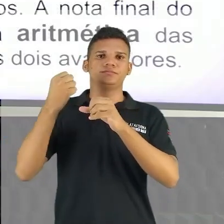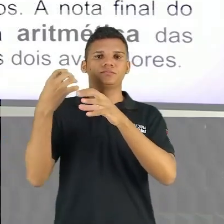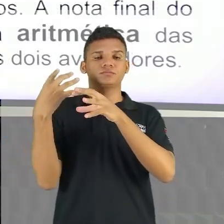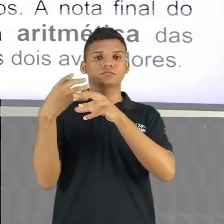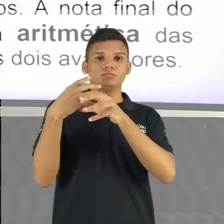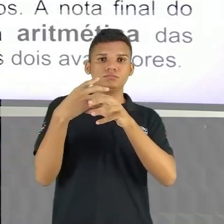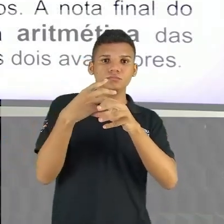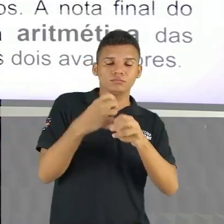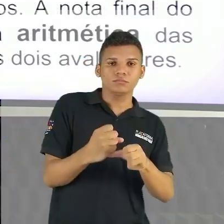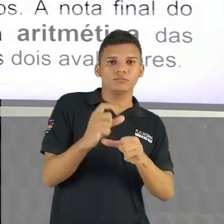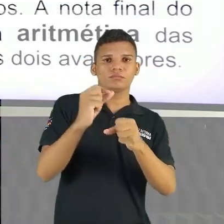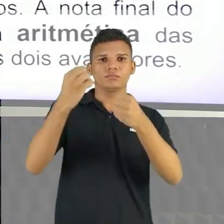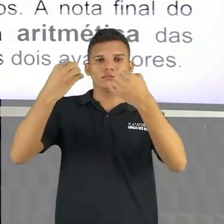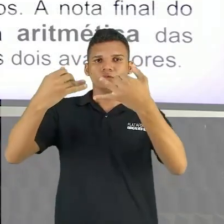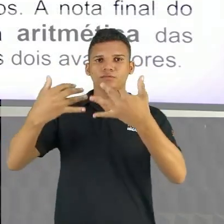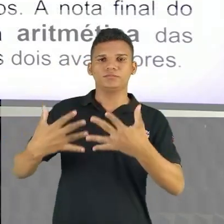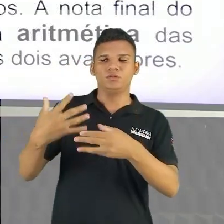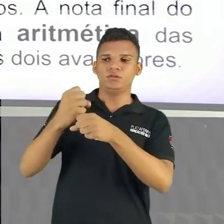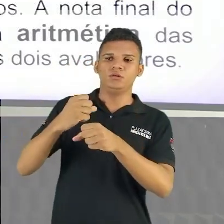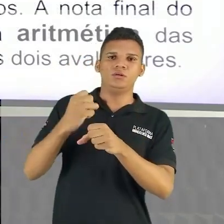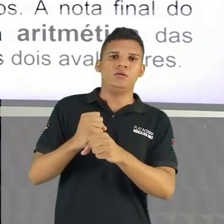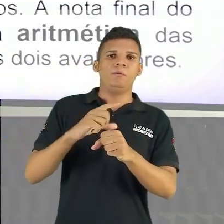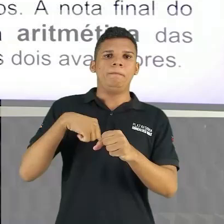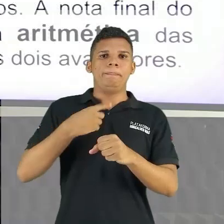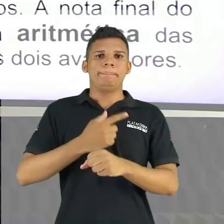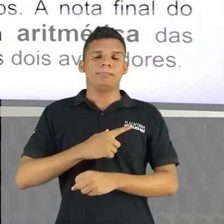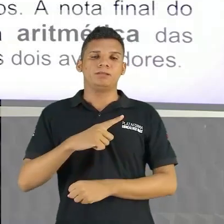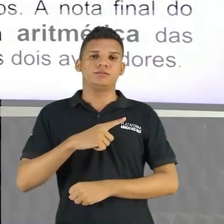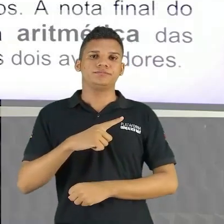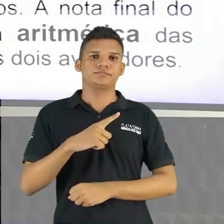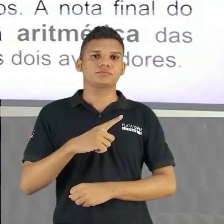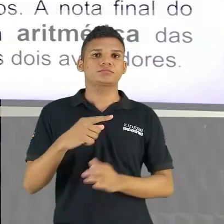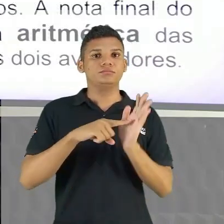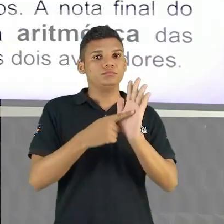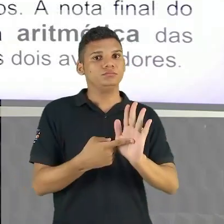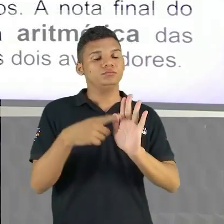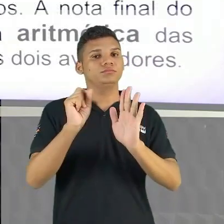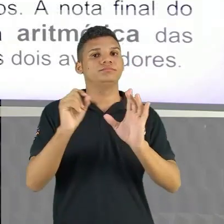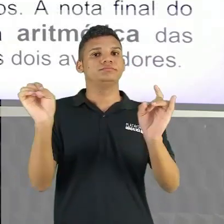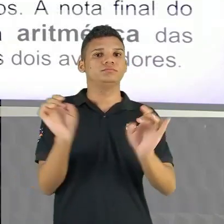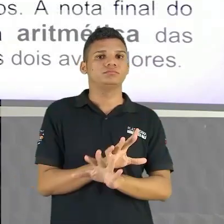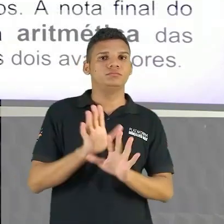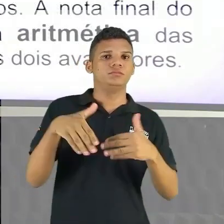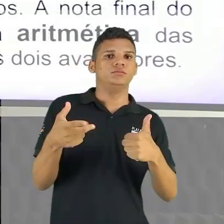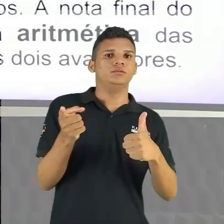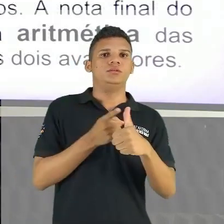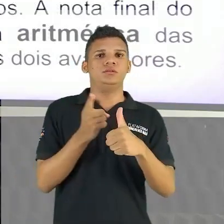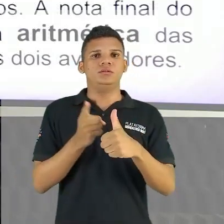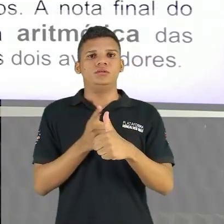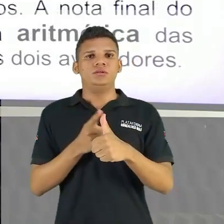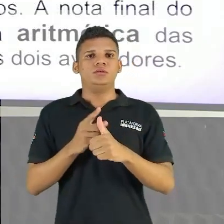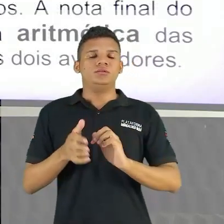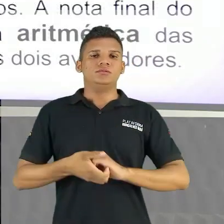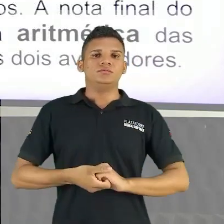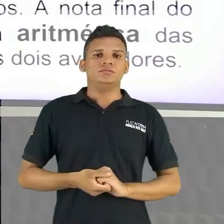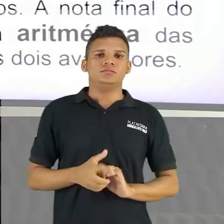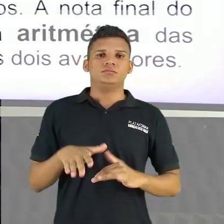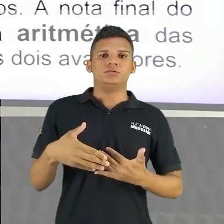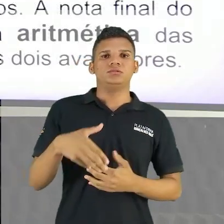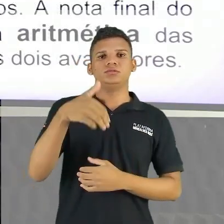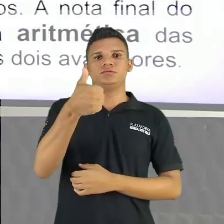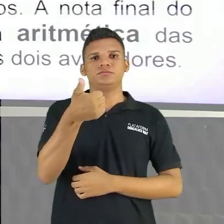cinco critérios E aí nós nós obtemos ali a nota final por exemplo primeira competência ele tira